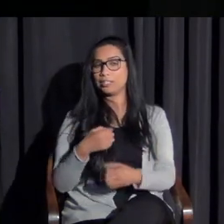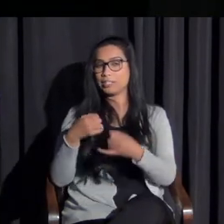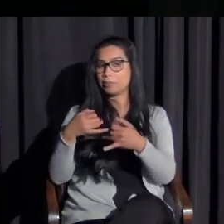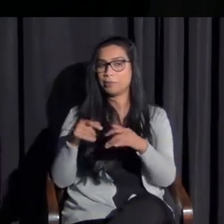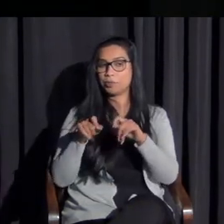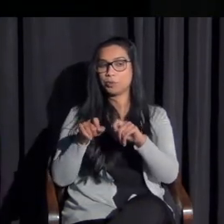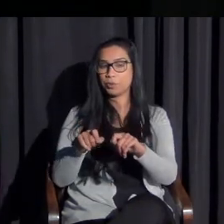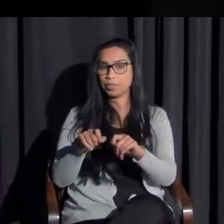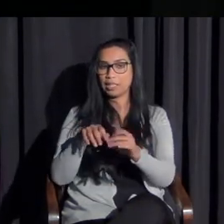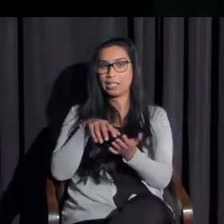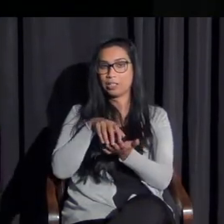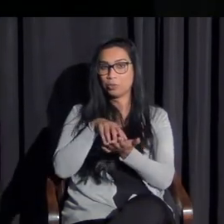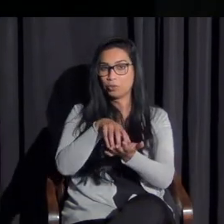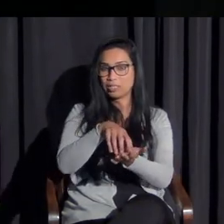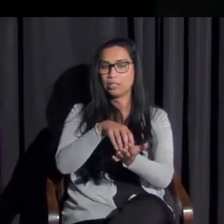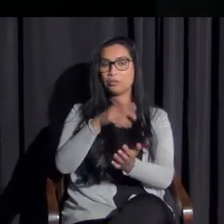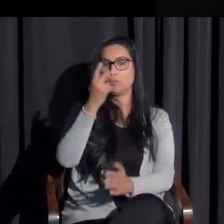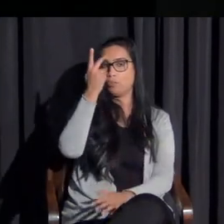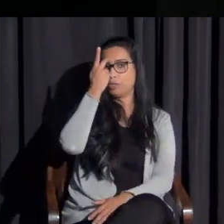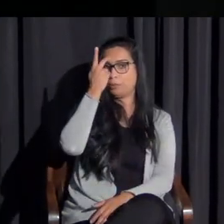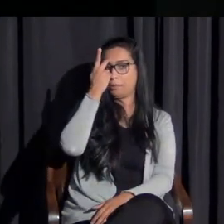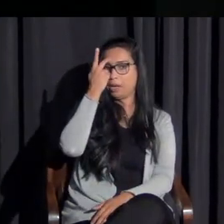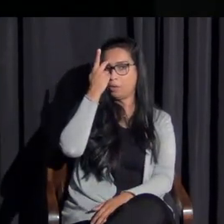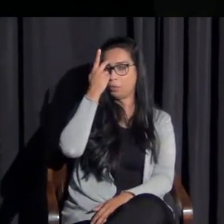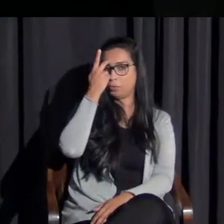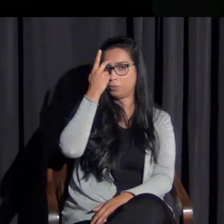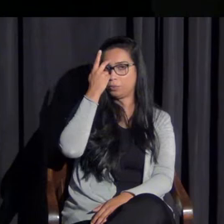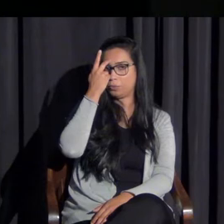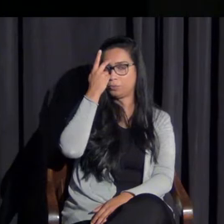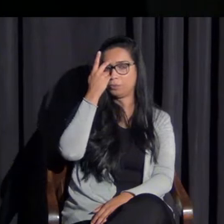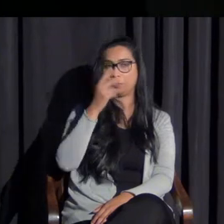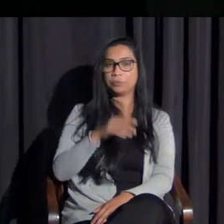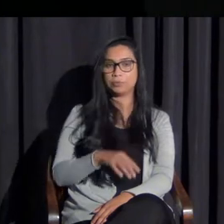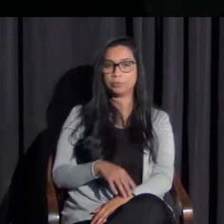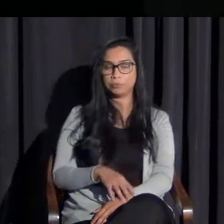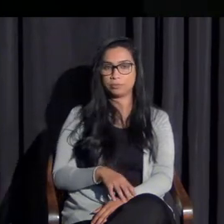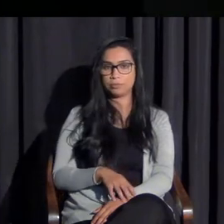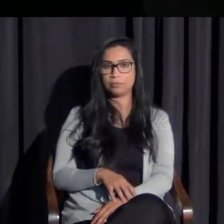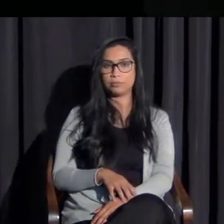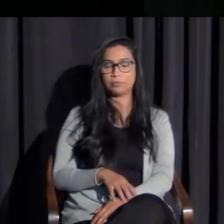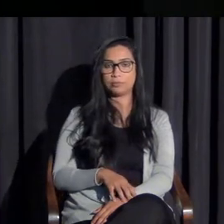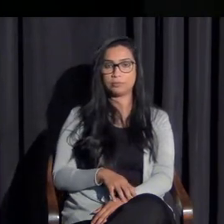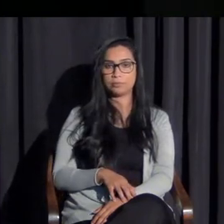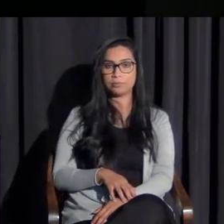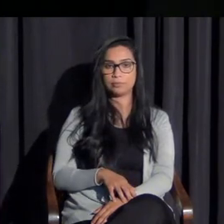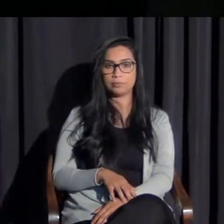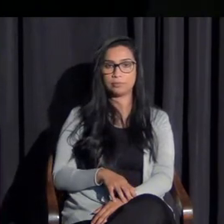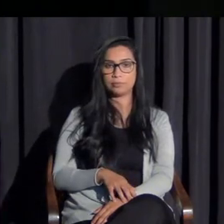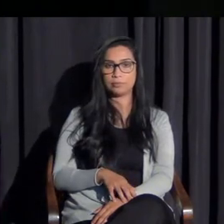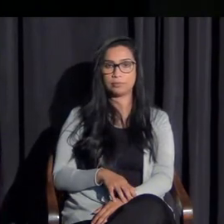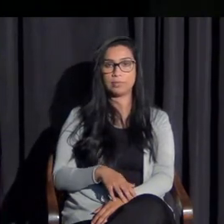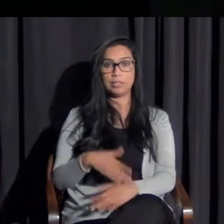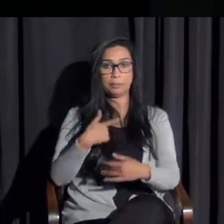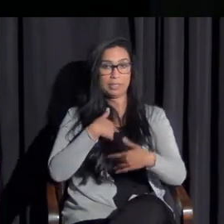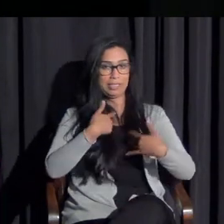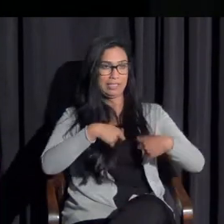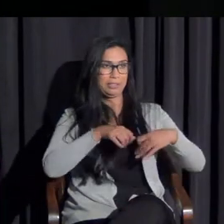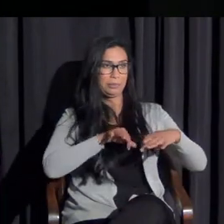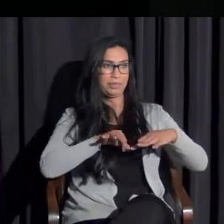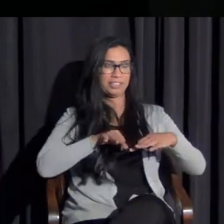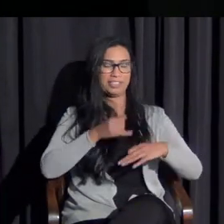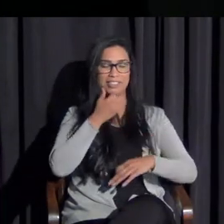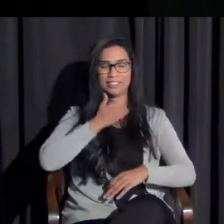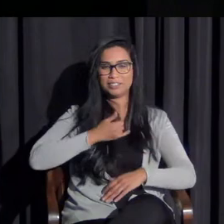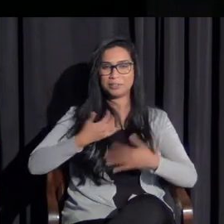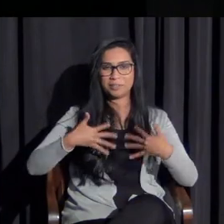região central de São Paulo, tem só umas 16 páginas aqui que eu trouxe para vocês, para me organizar o que eu tenho.